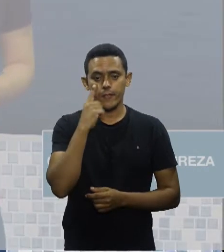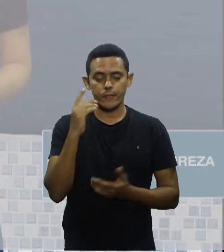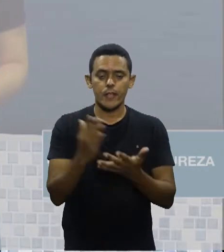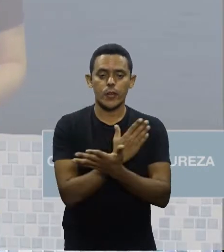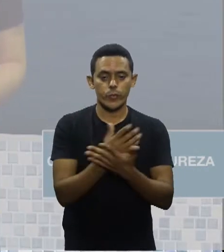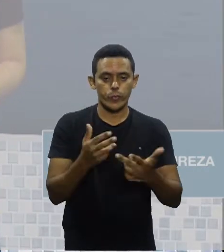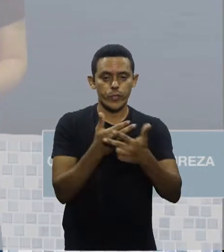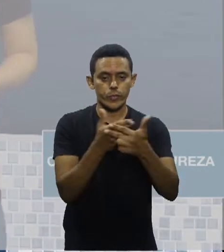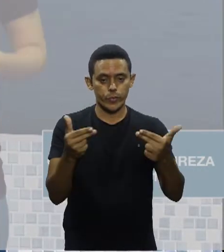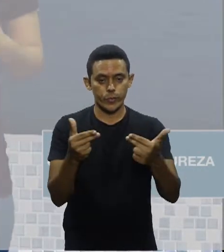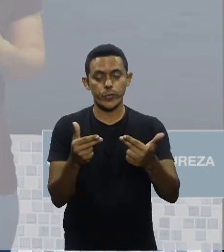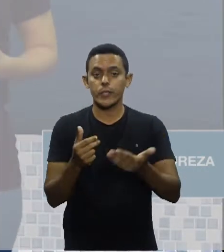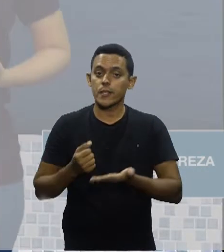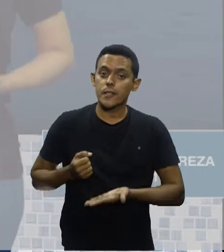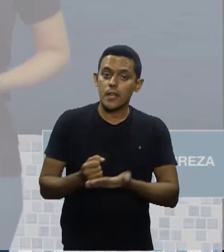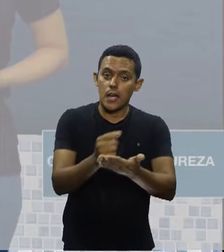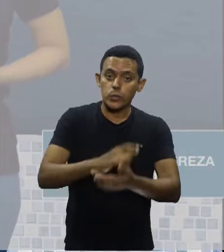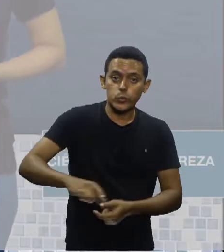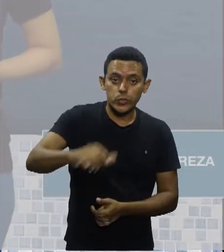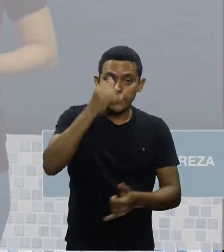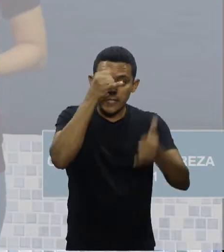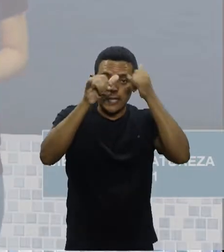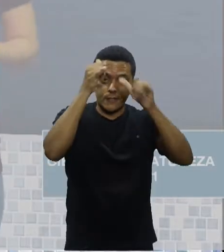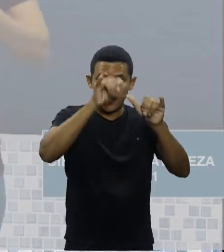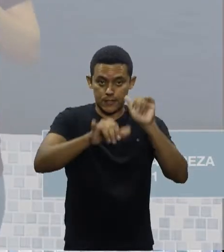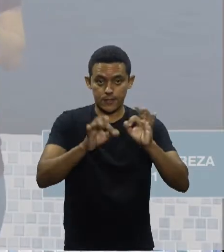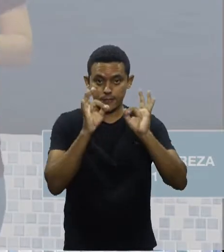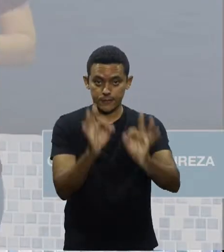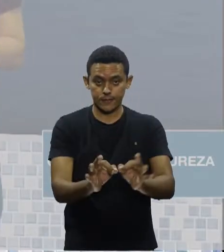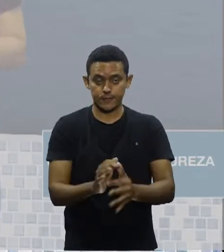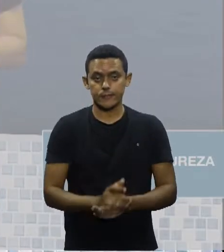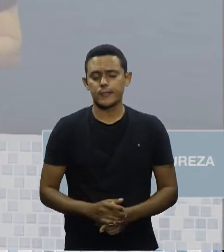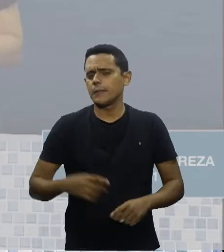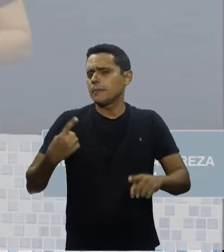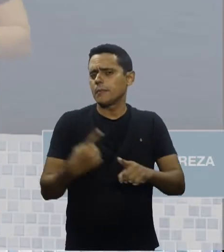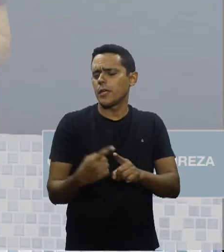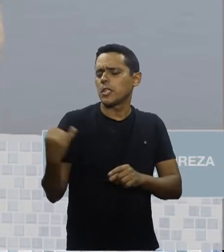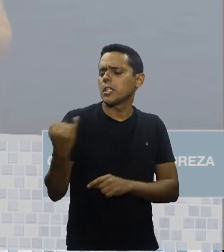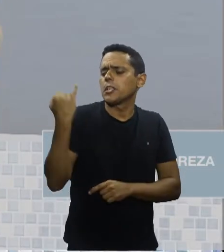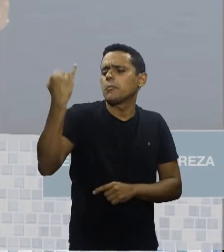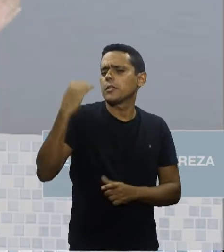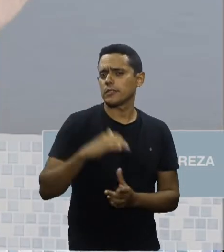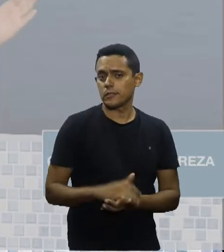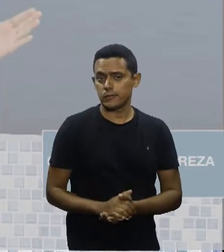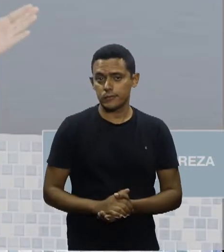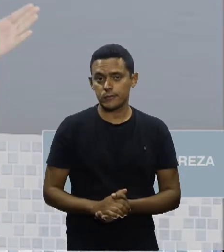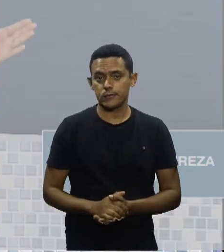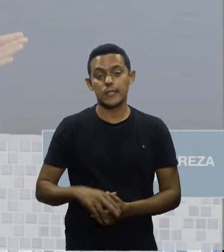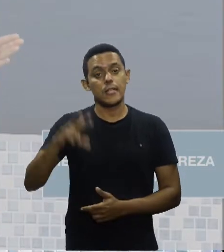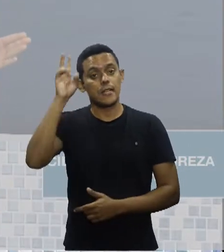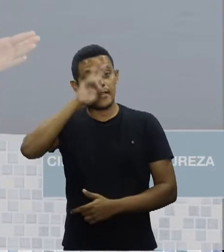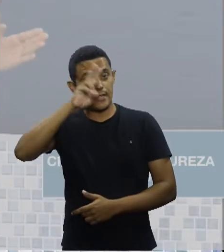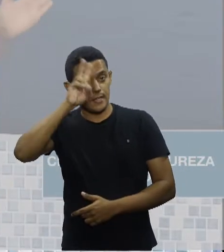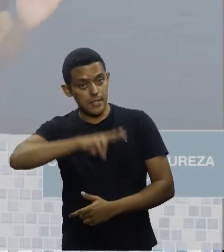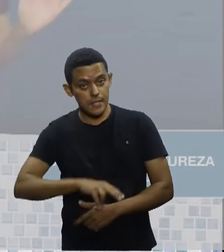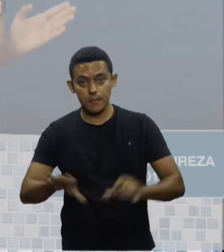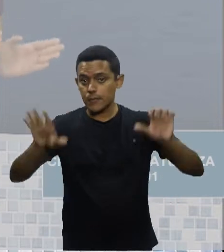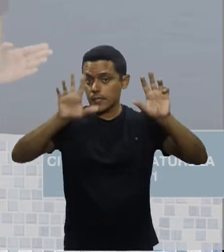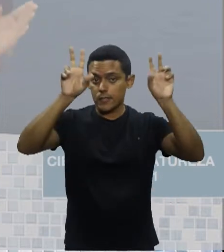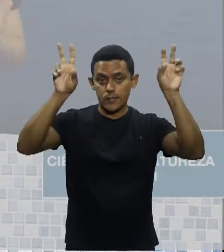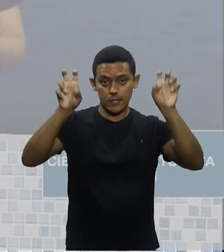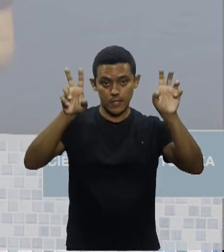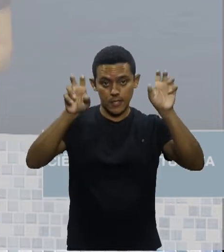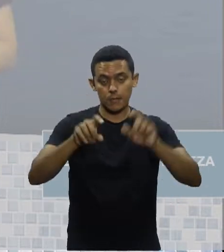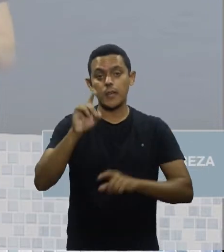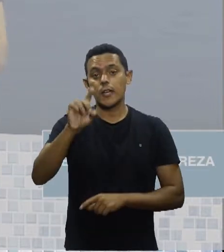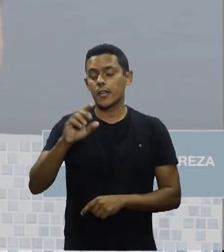para vocês quais são essas medidas? Por que elas são importantes? Vocês lembram que o tema da nossa aula é a